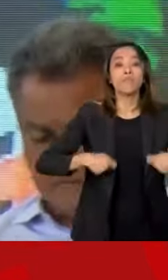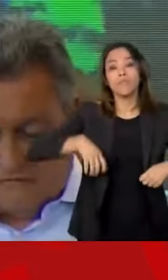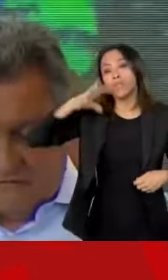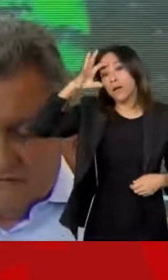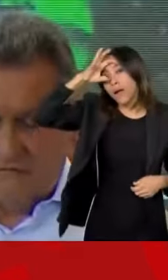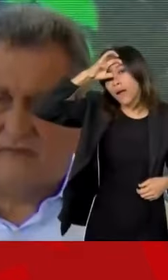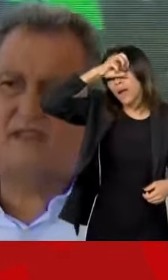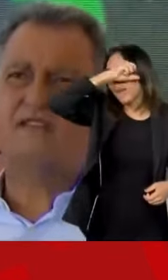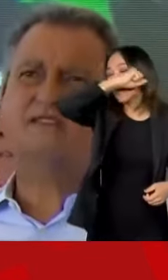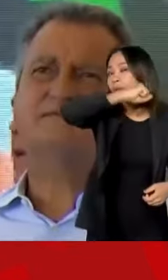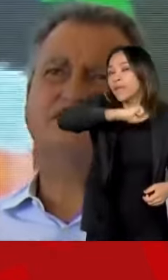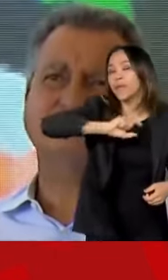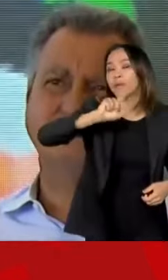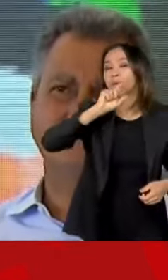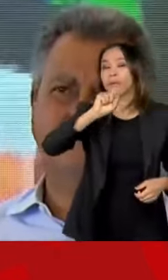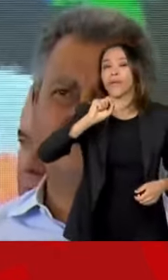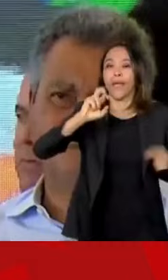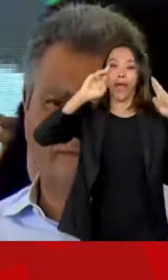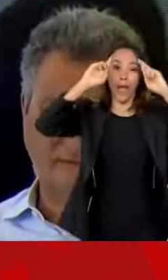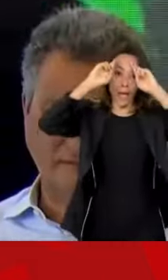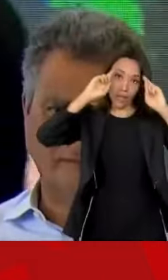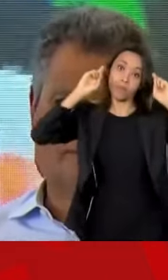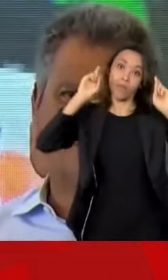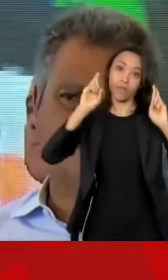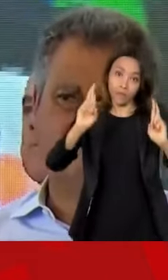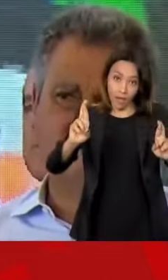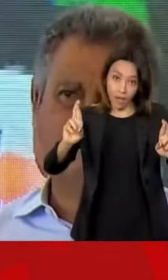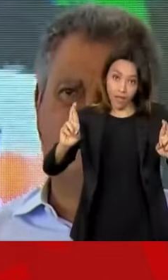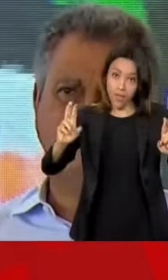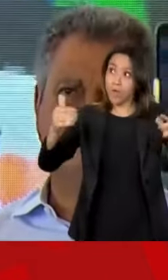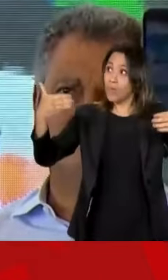a respeitando instituci